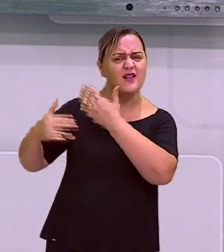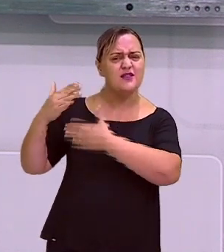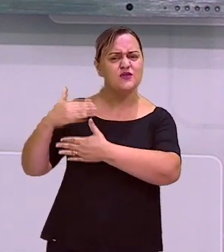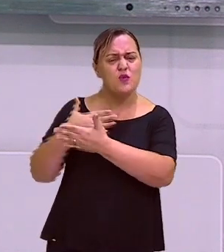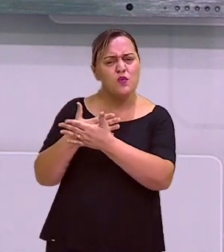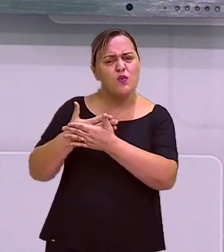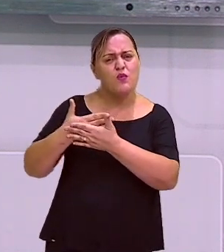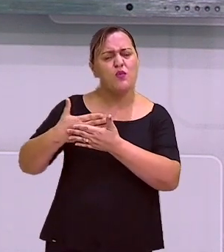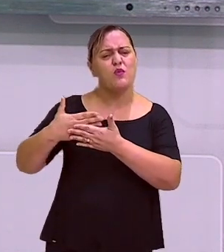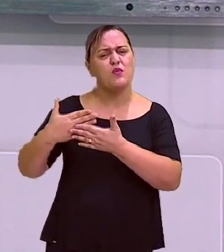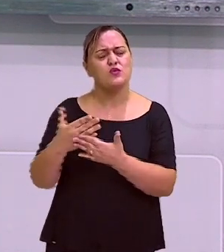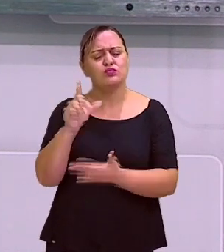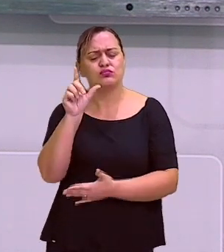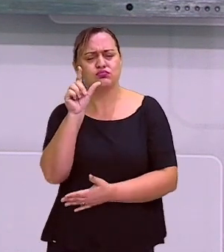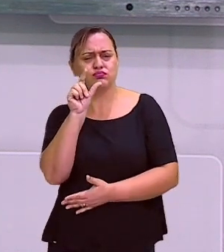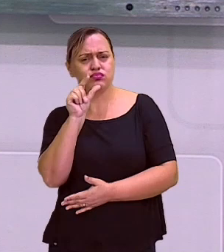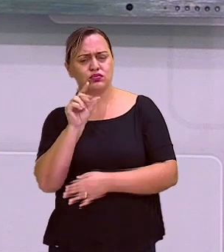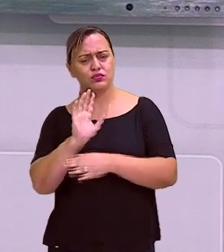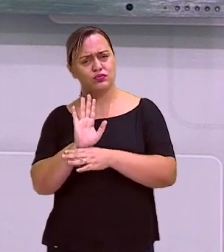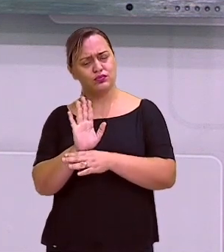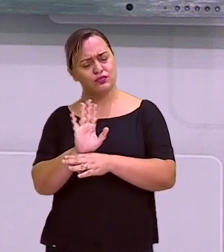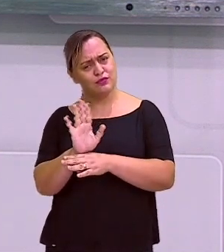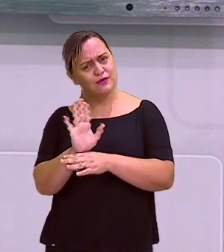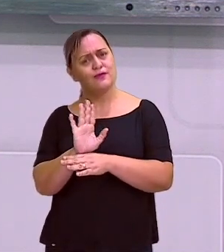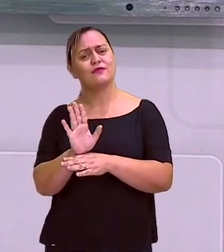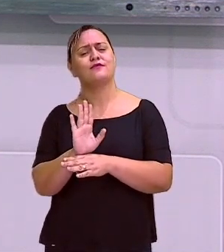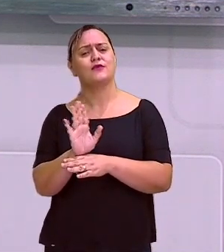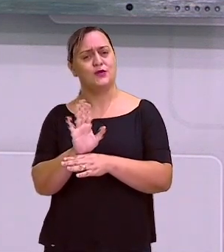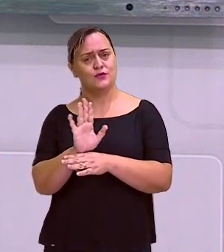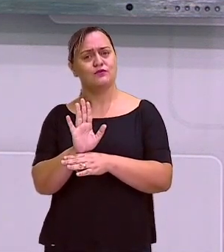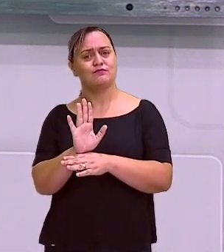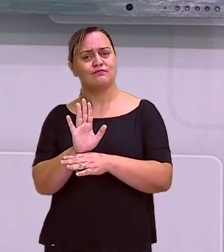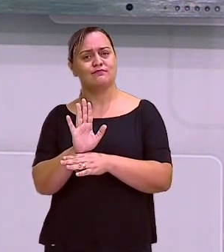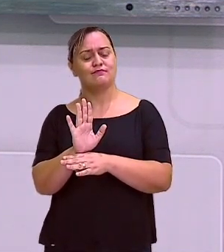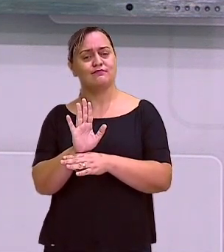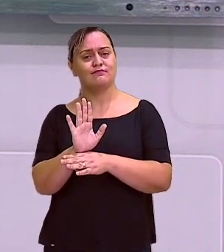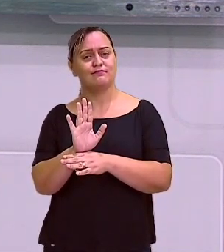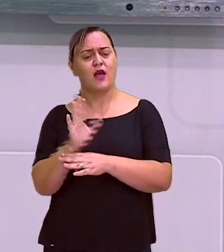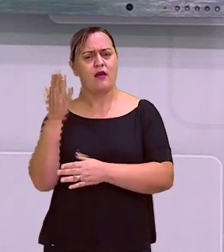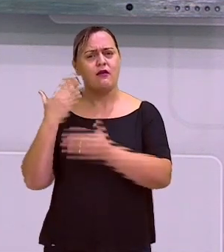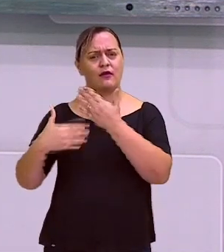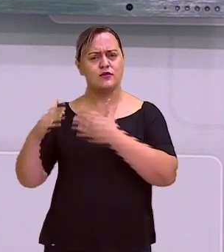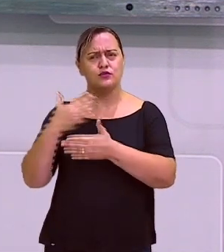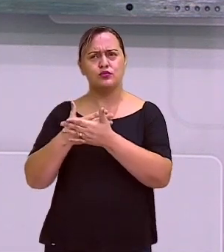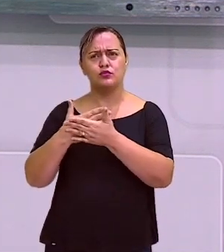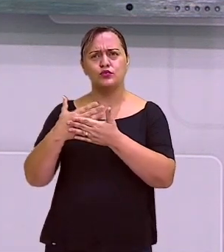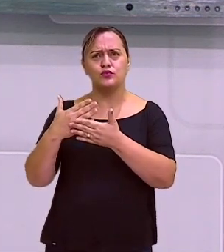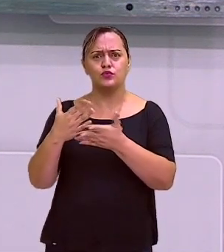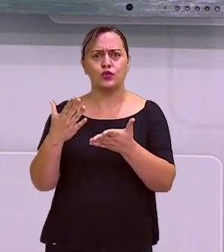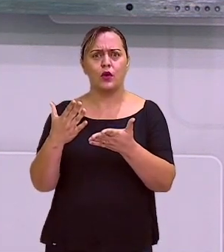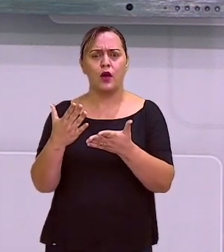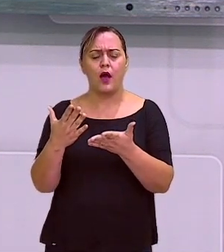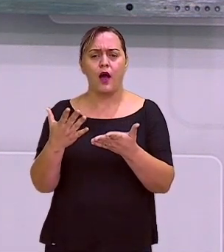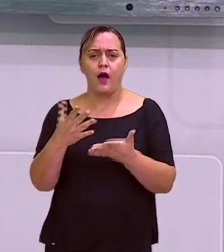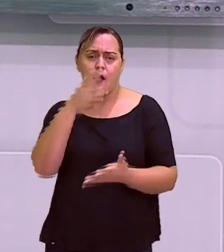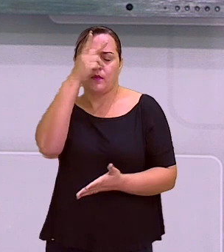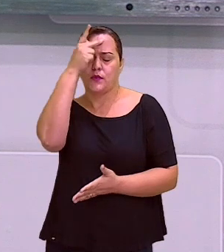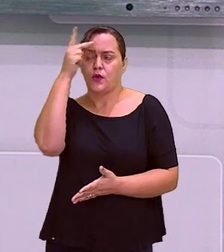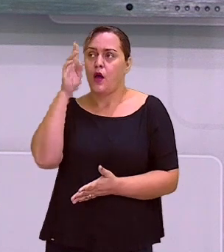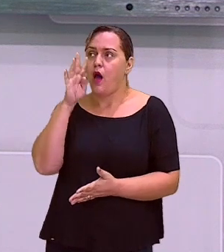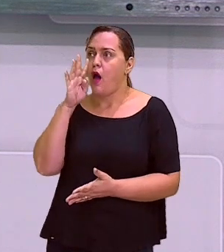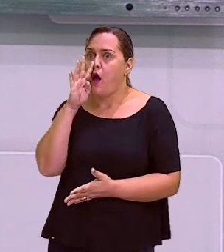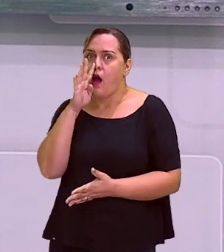esses 45 segundos de duração foi um marco surpreendente. Foi a grande partida, o